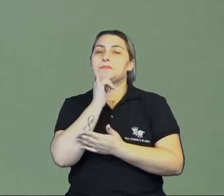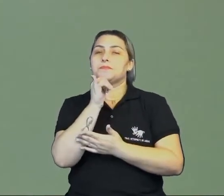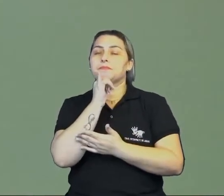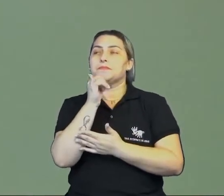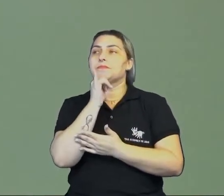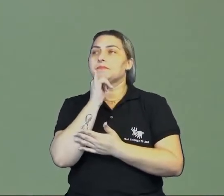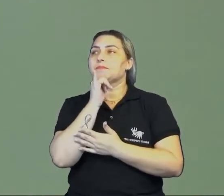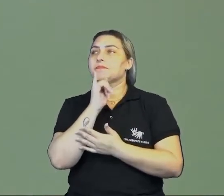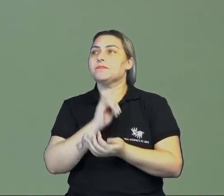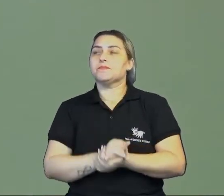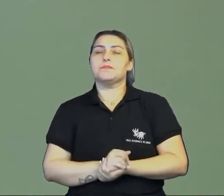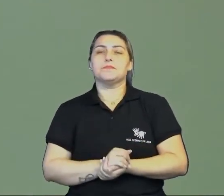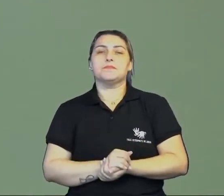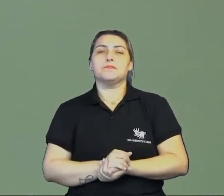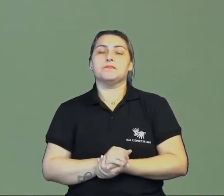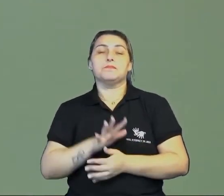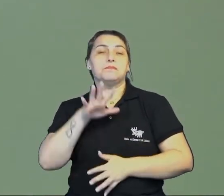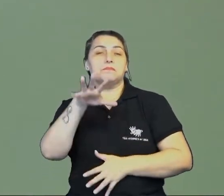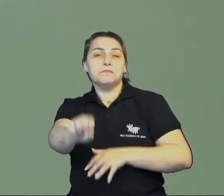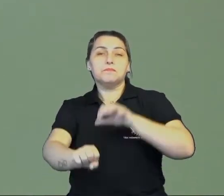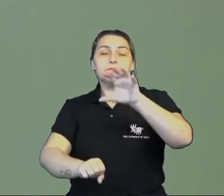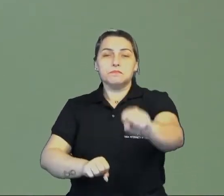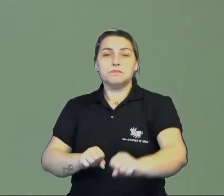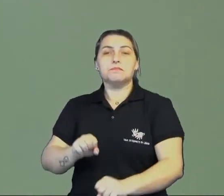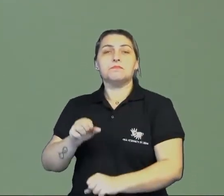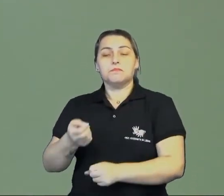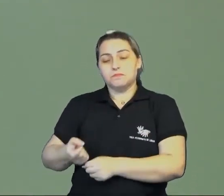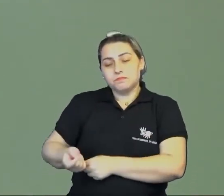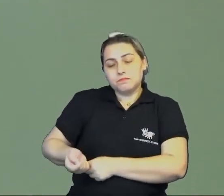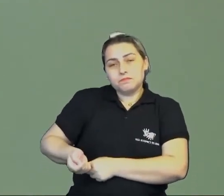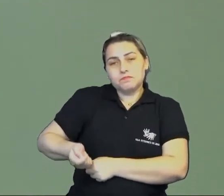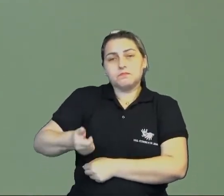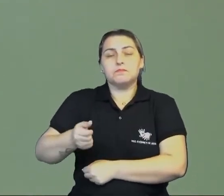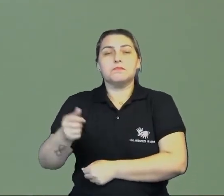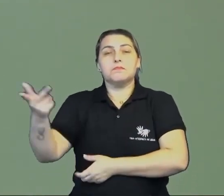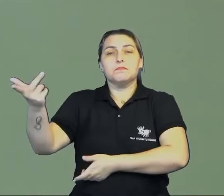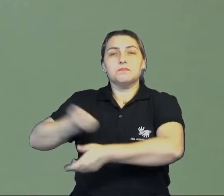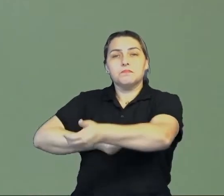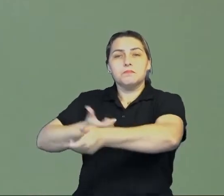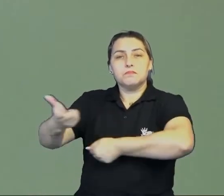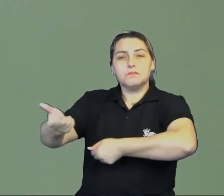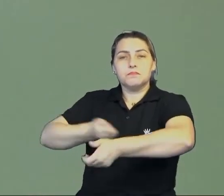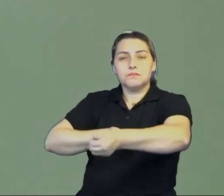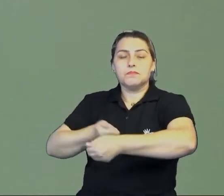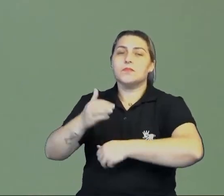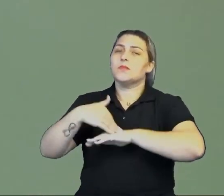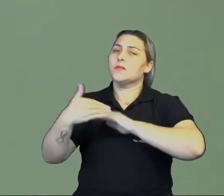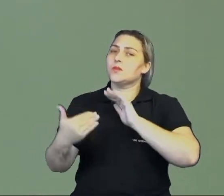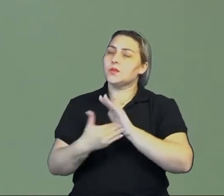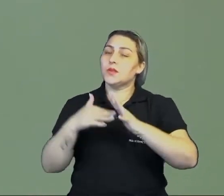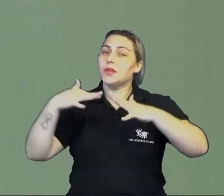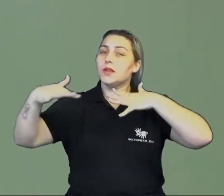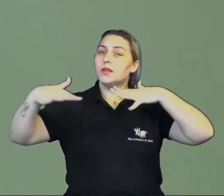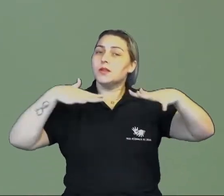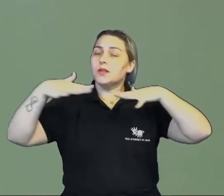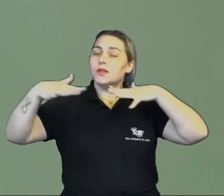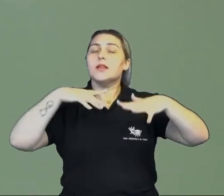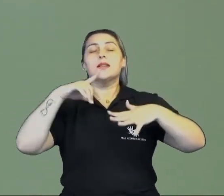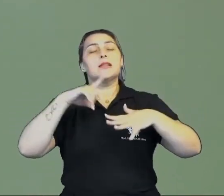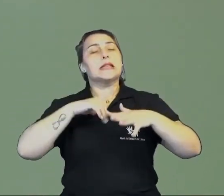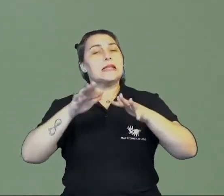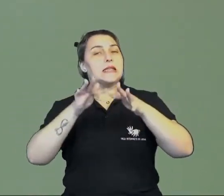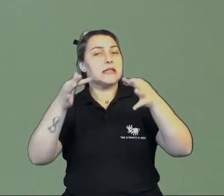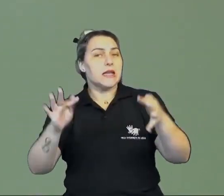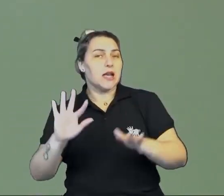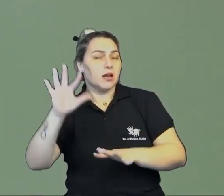Eu citei pega-pega, bolinha de gude, pipa. Veja que todas essas dinâmicas, elas